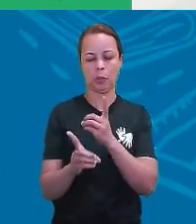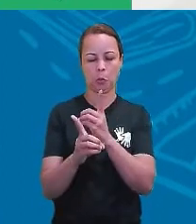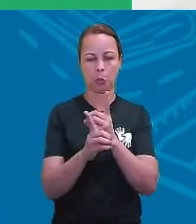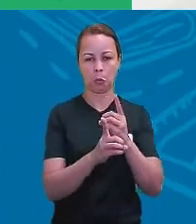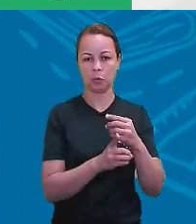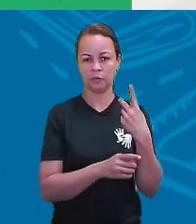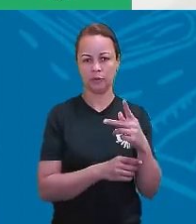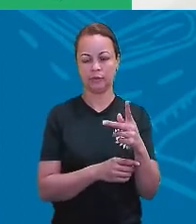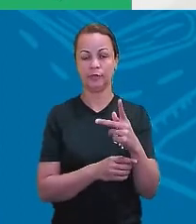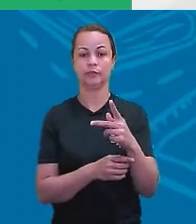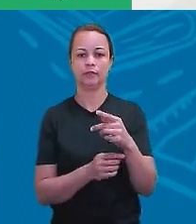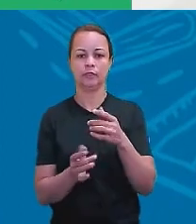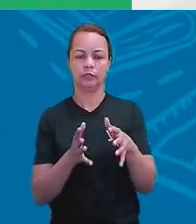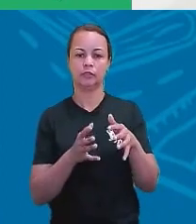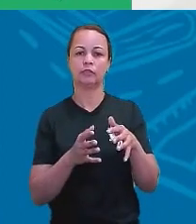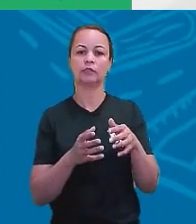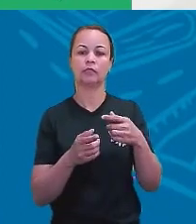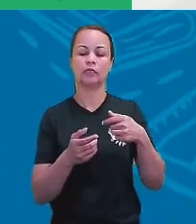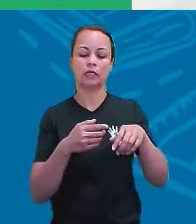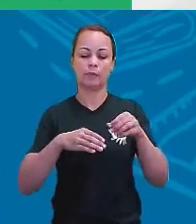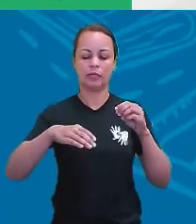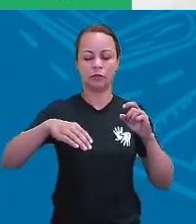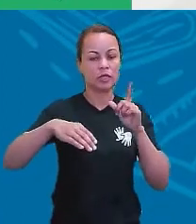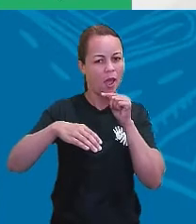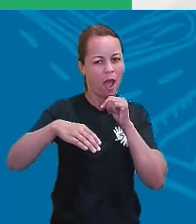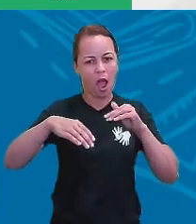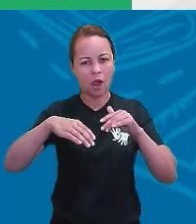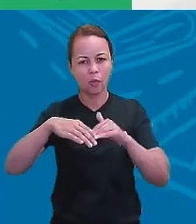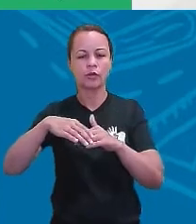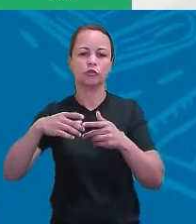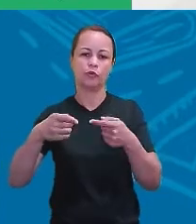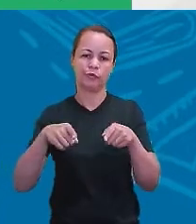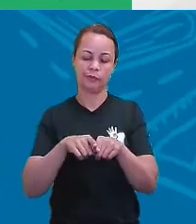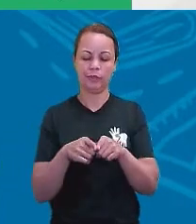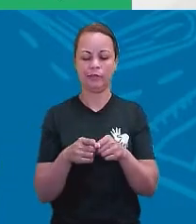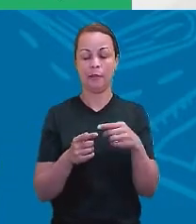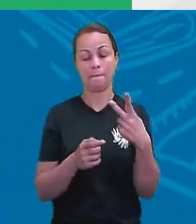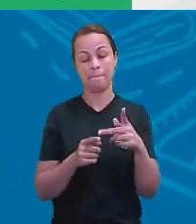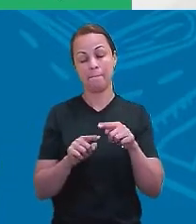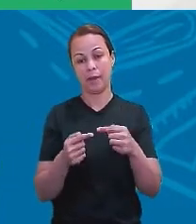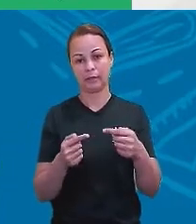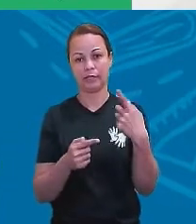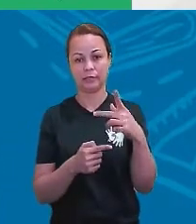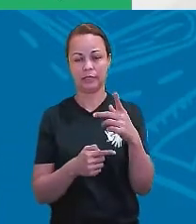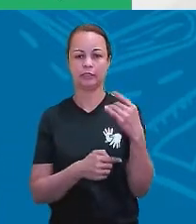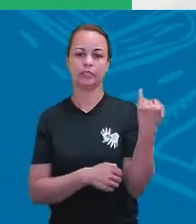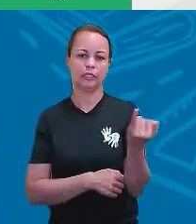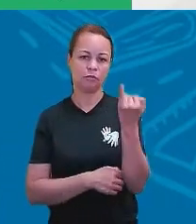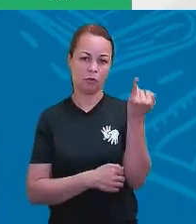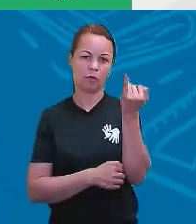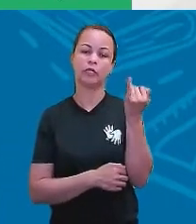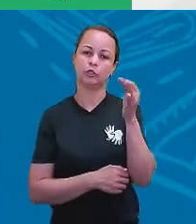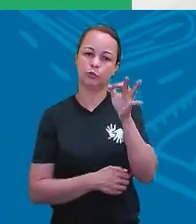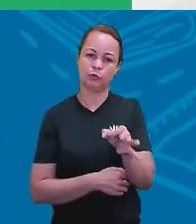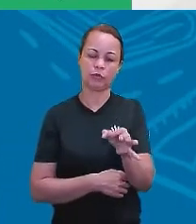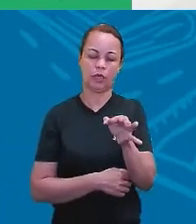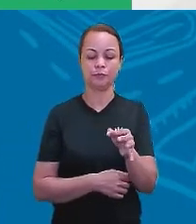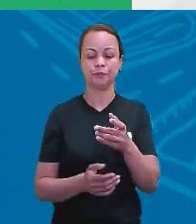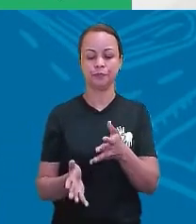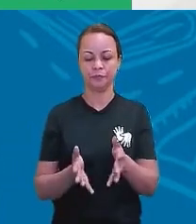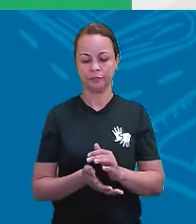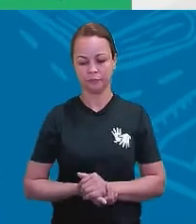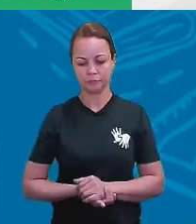de tratamento de água e a rede de tratamento de esgoto, tá certo? Mas isso aí seria o que deveria ser o ideal, né, para tratamento de